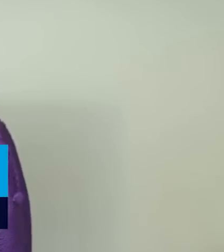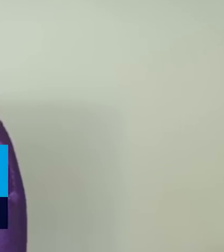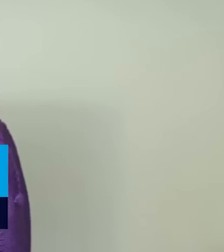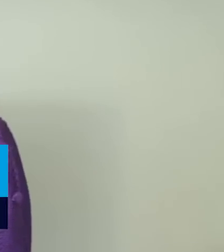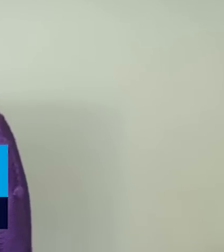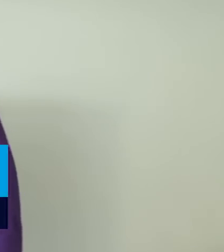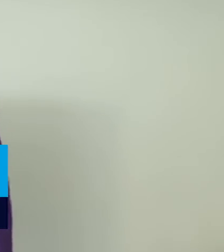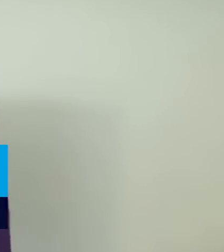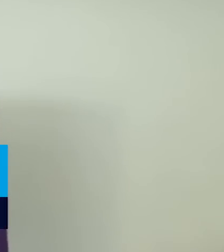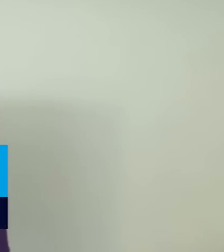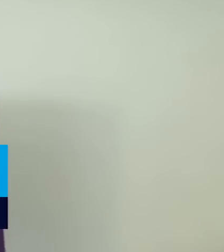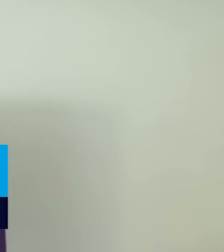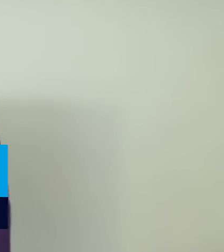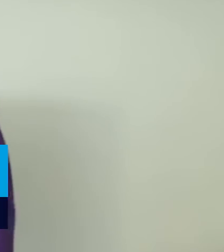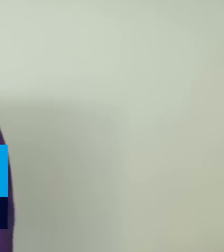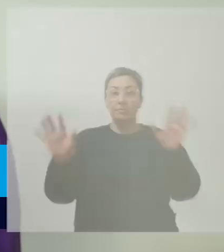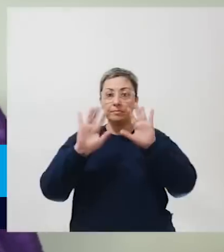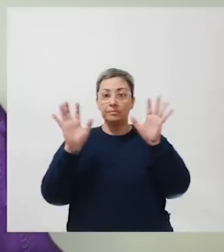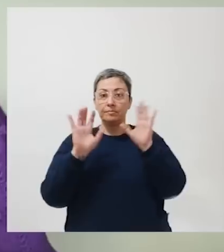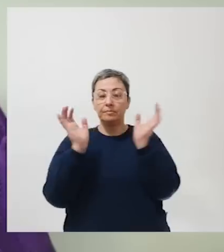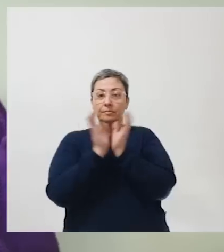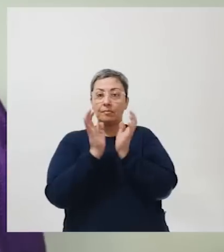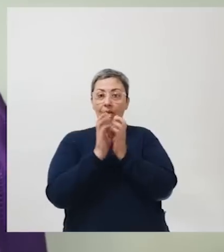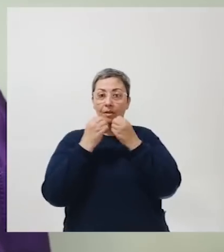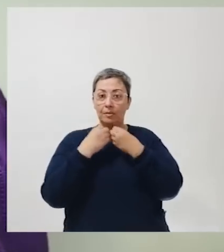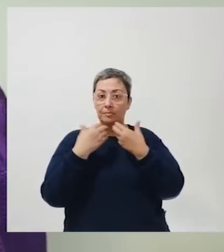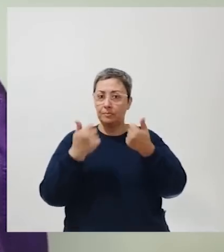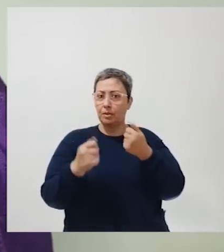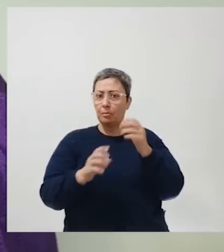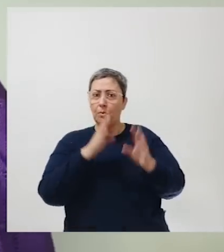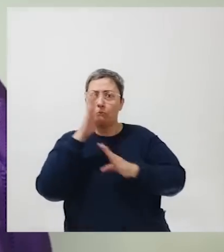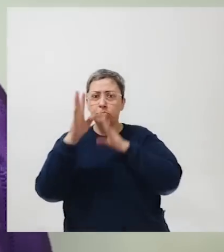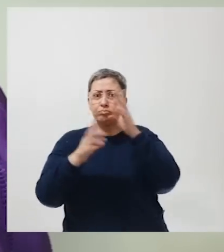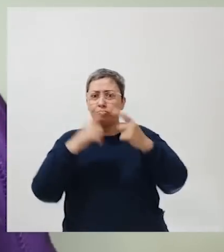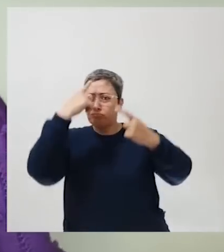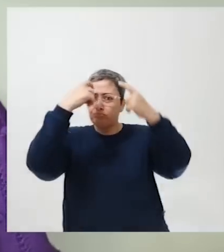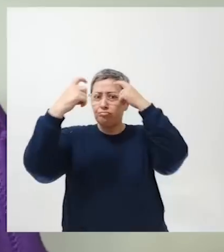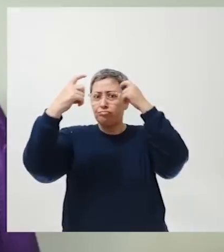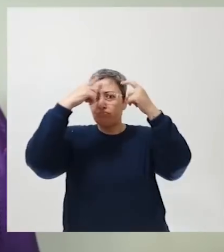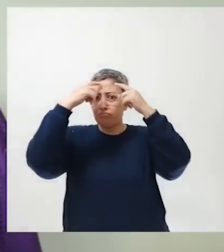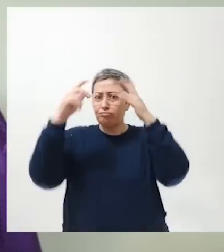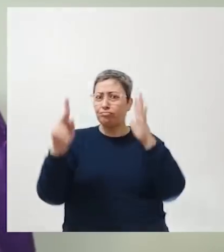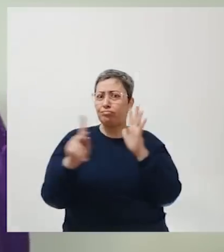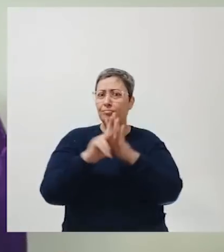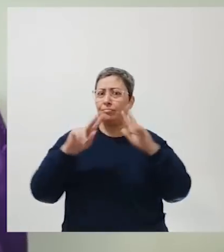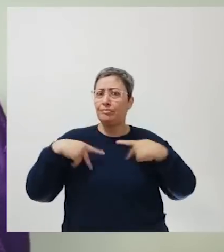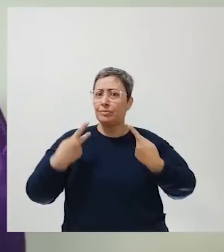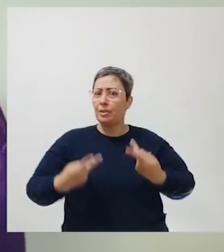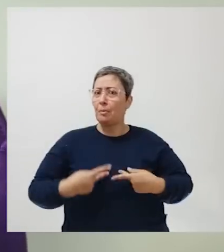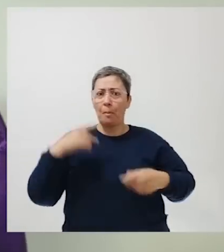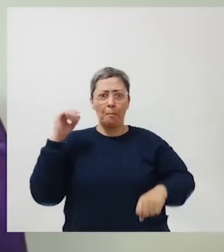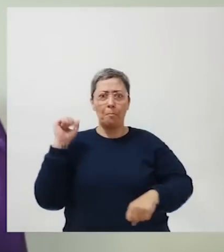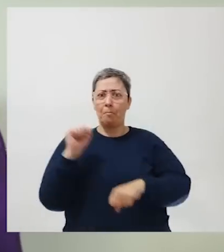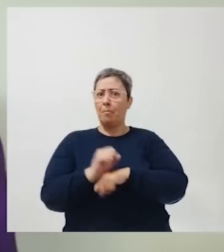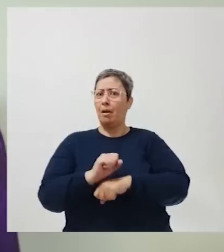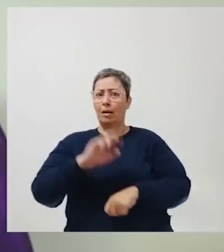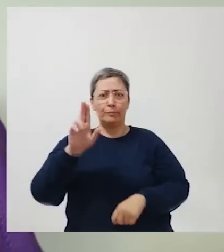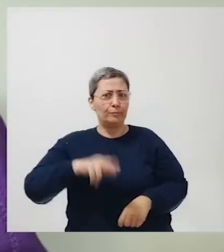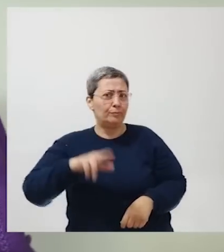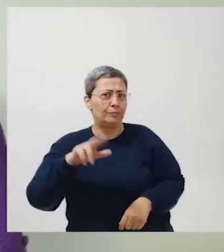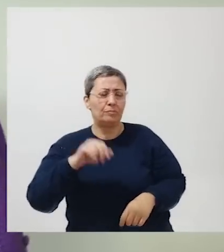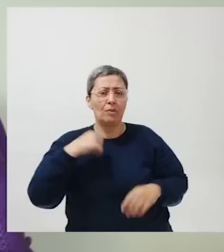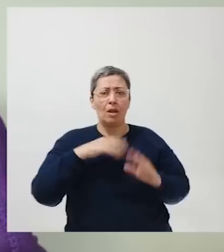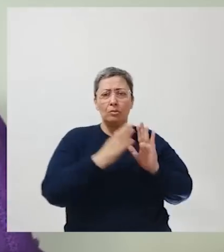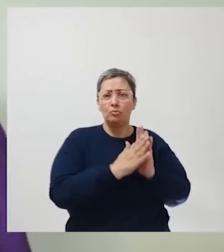Oi, turminha! Como vocês estão? As invenções feitas pela humanidade não param. Cada época em nossa história